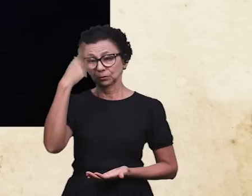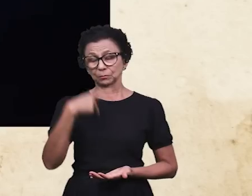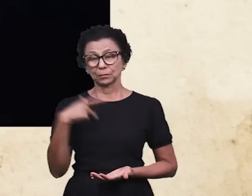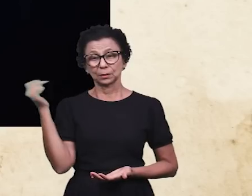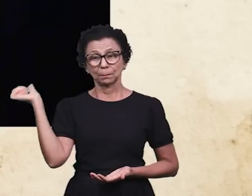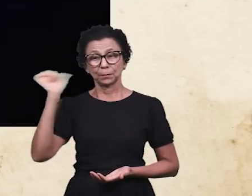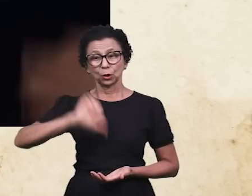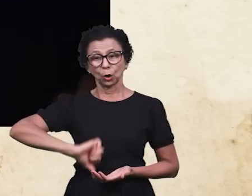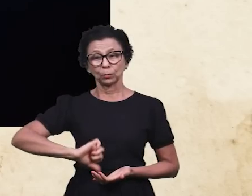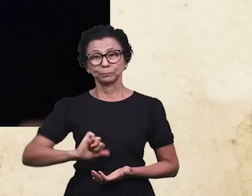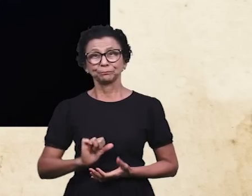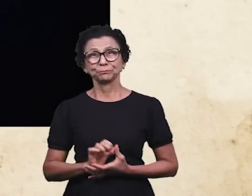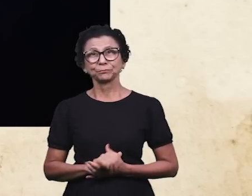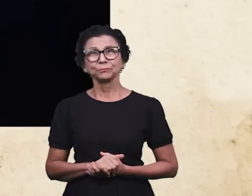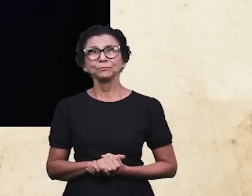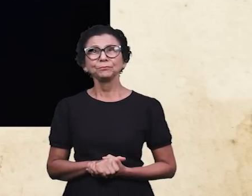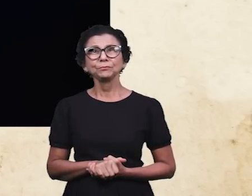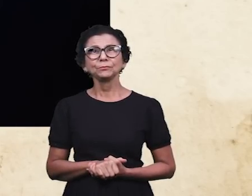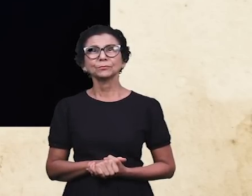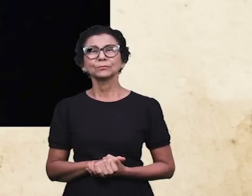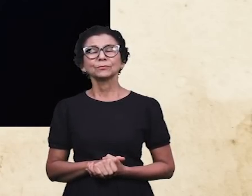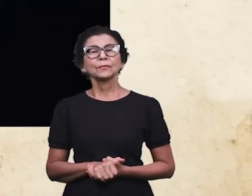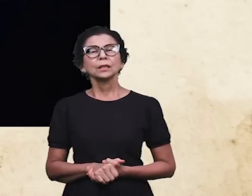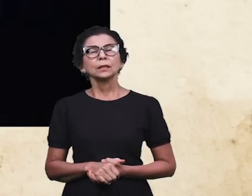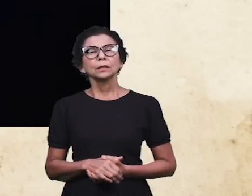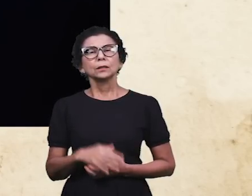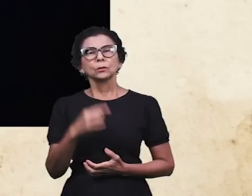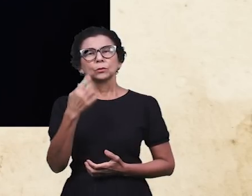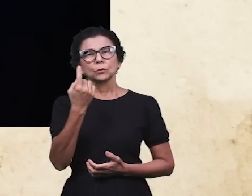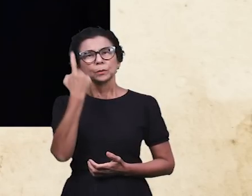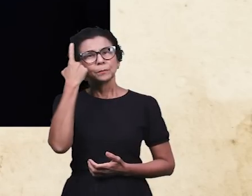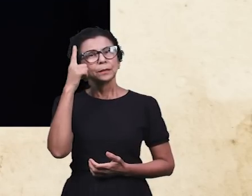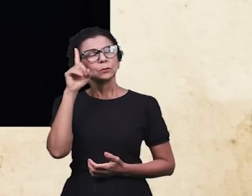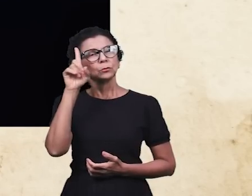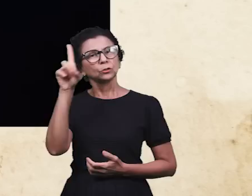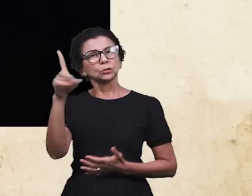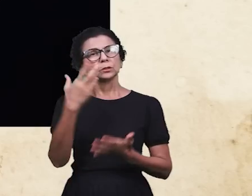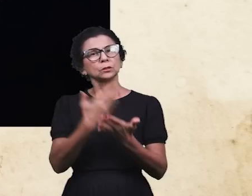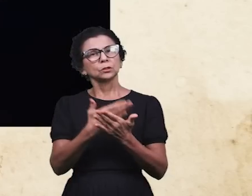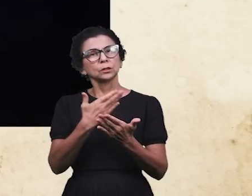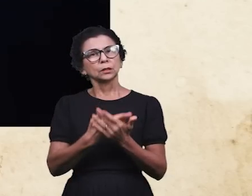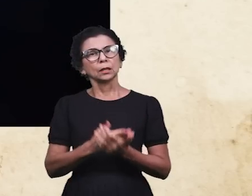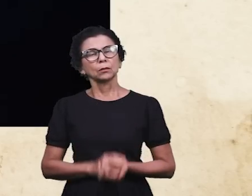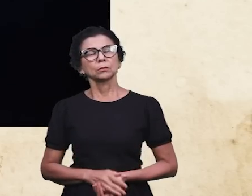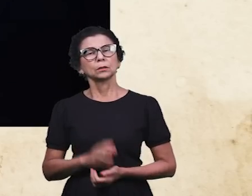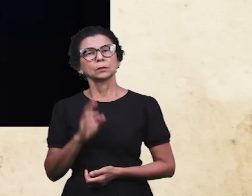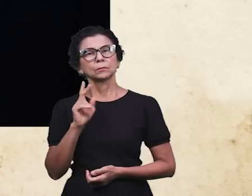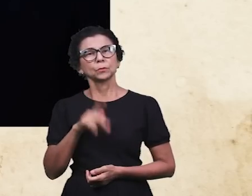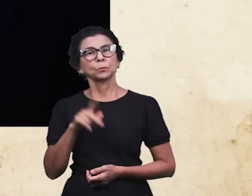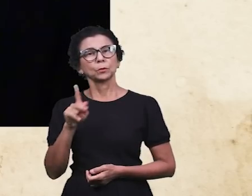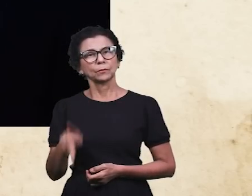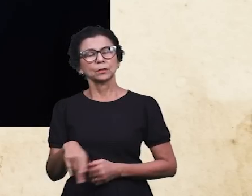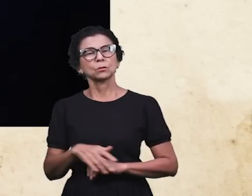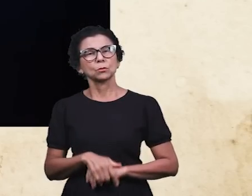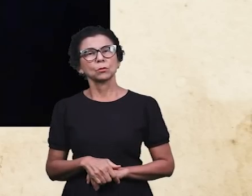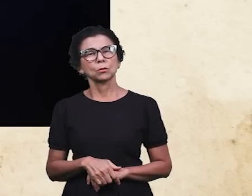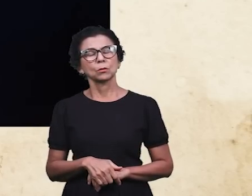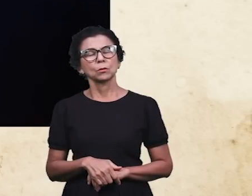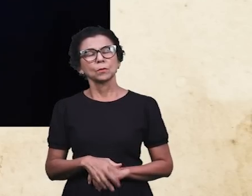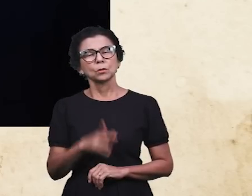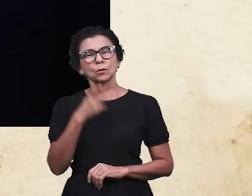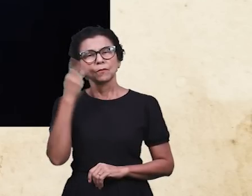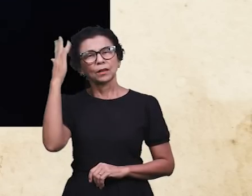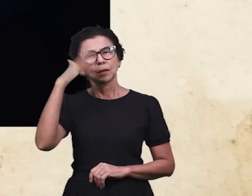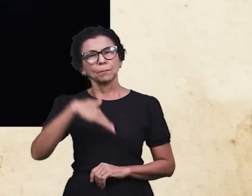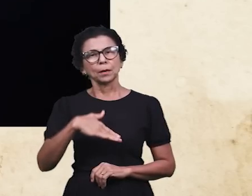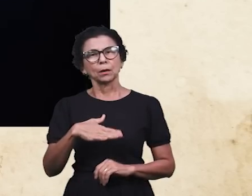ainda. Basicamente, no meu primeiro dia de aula, o meu professor dedicou as 4 horas de aula que ele tinha para falar mal de igreja,